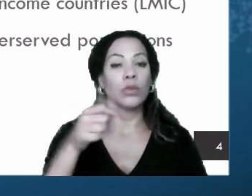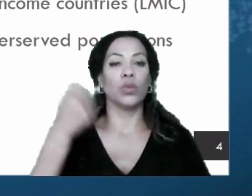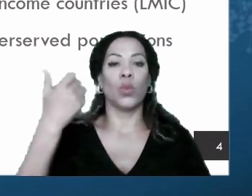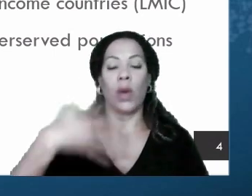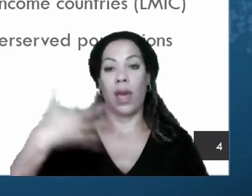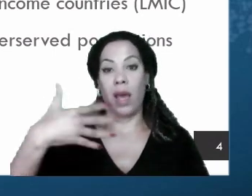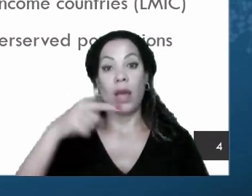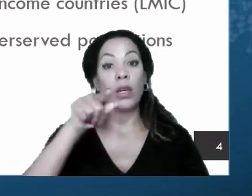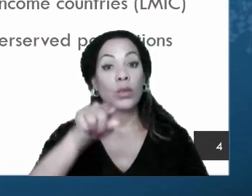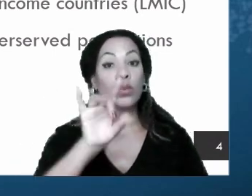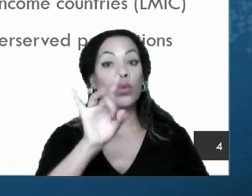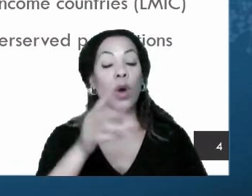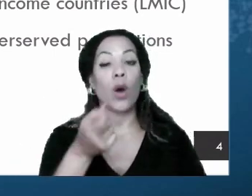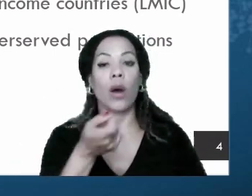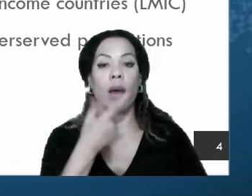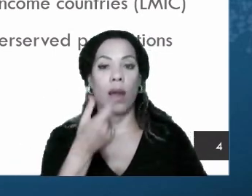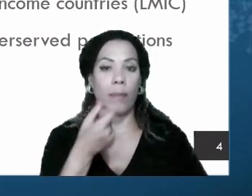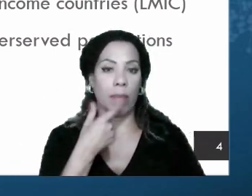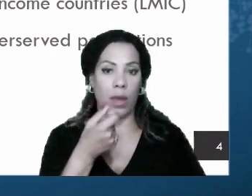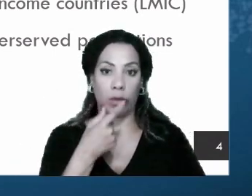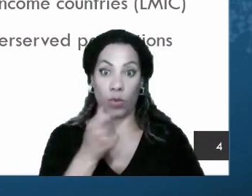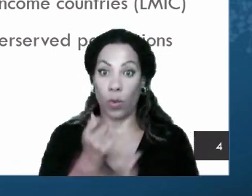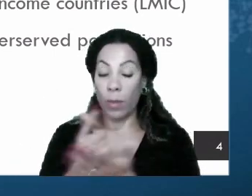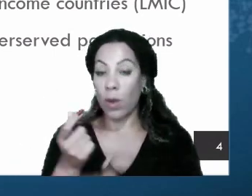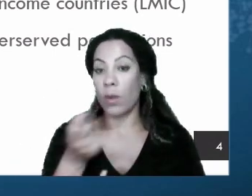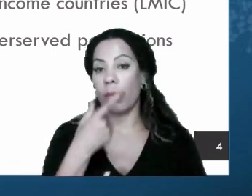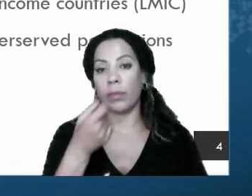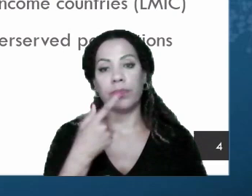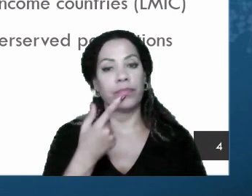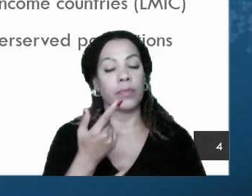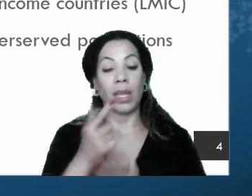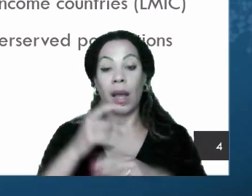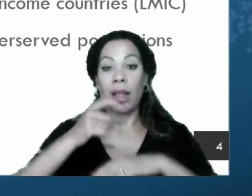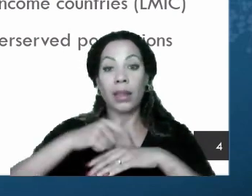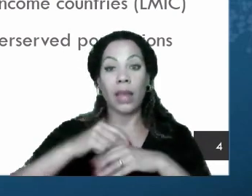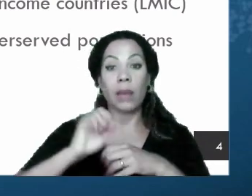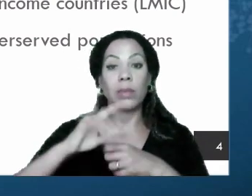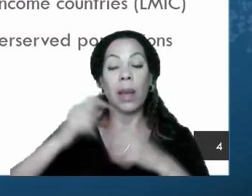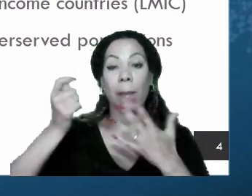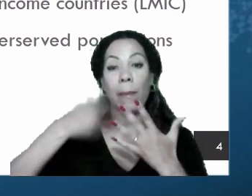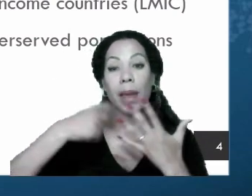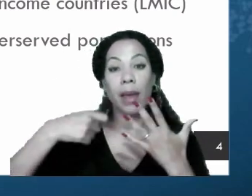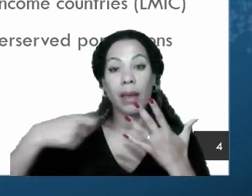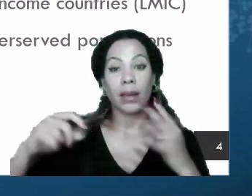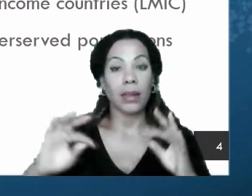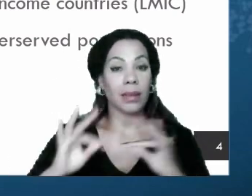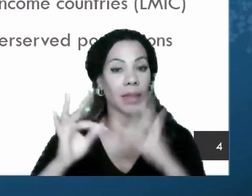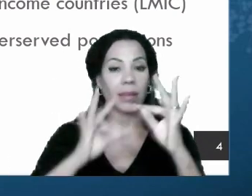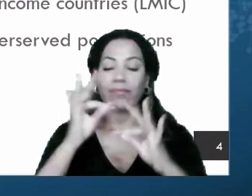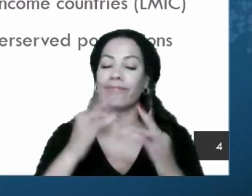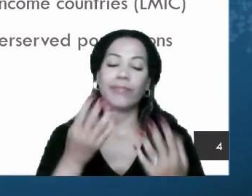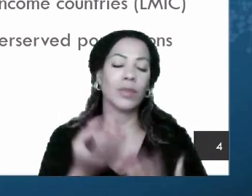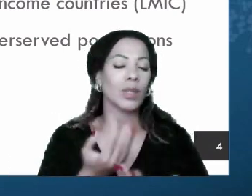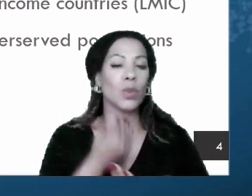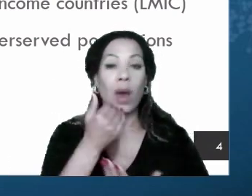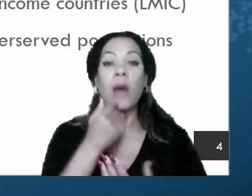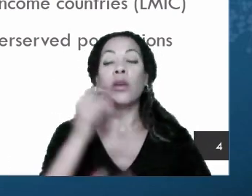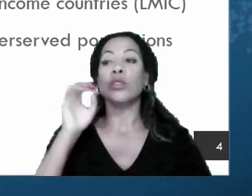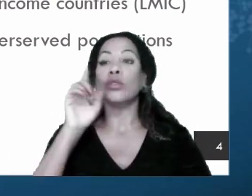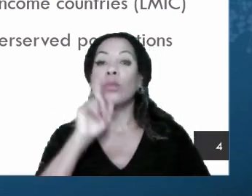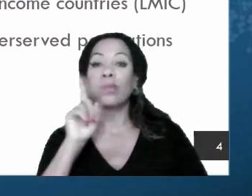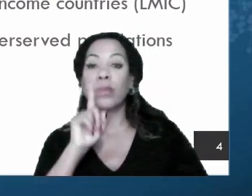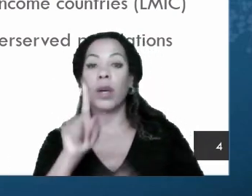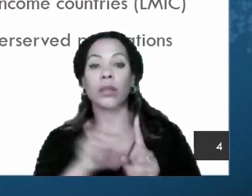do medicamento e não é sustentável no prazo longo, mesmo nos Estados Unidos e na Europa. Tem um número